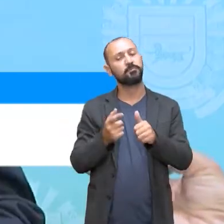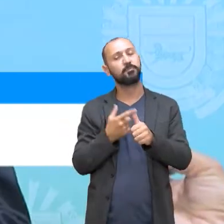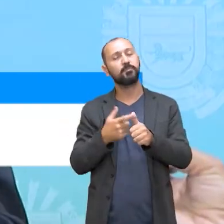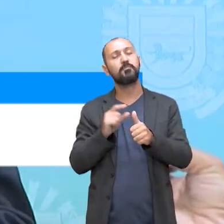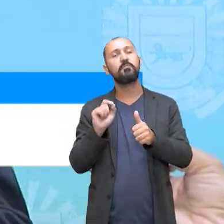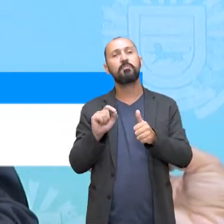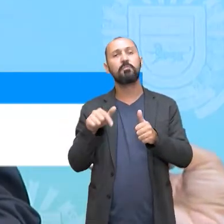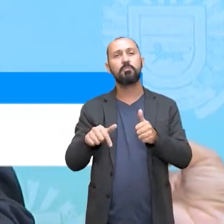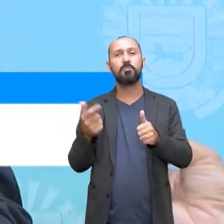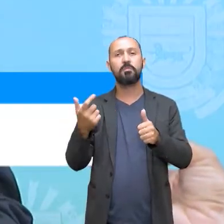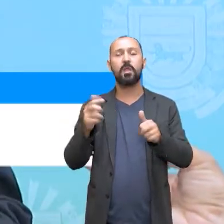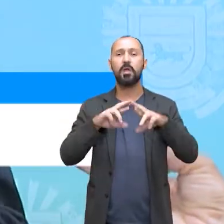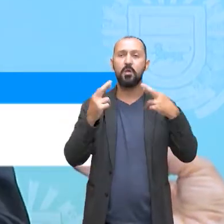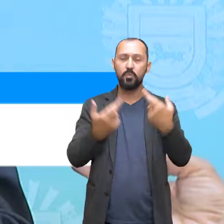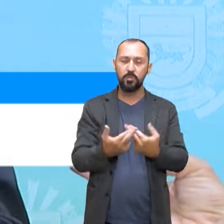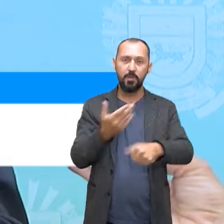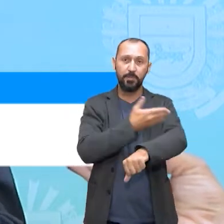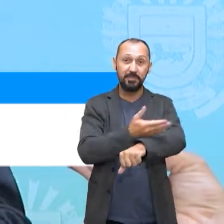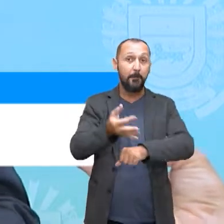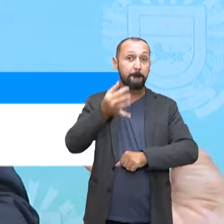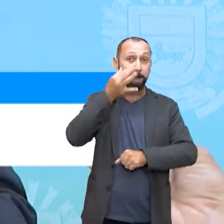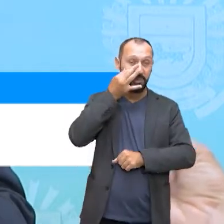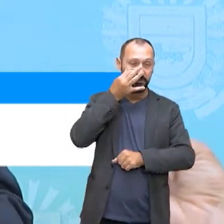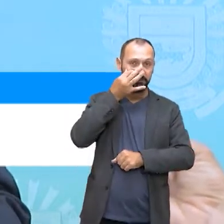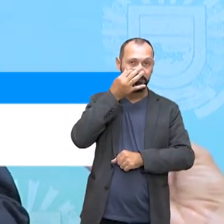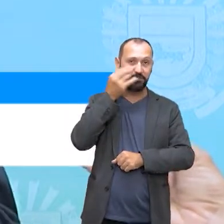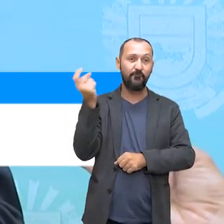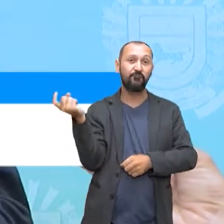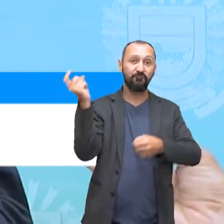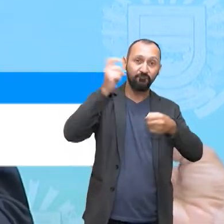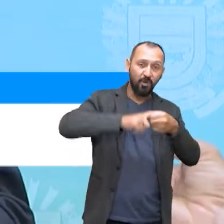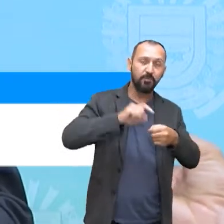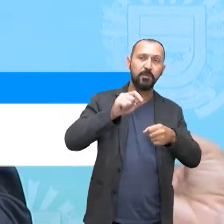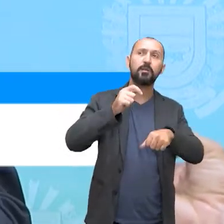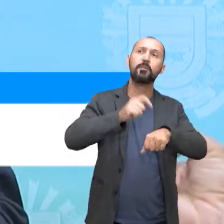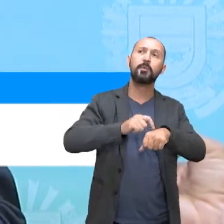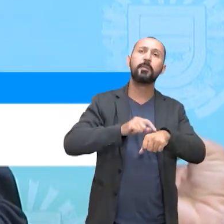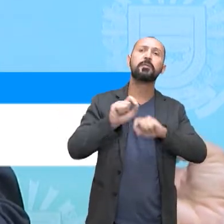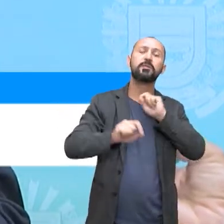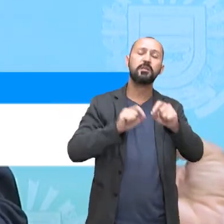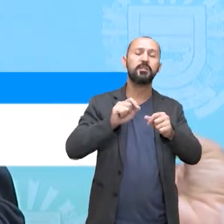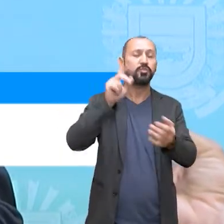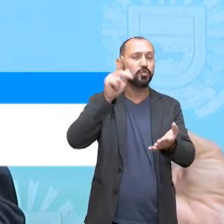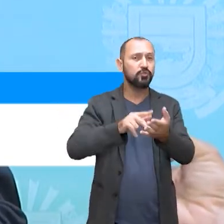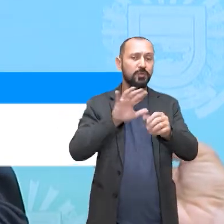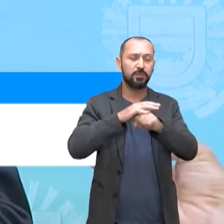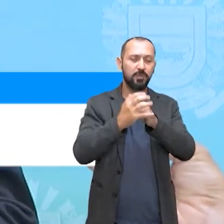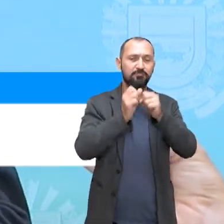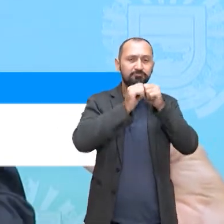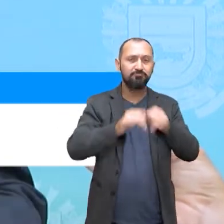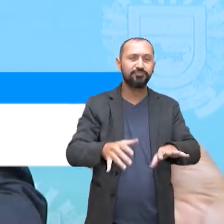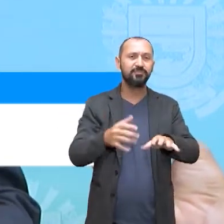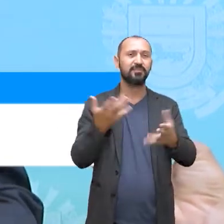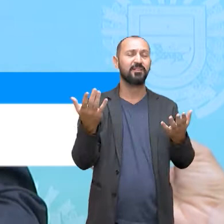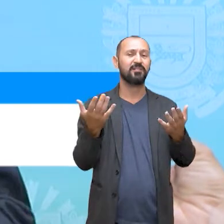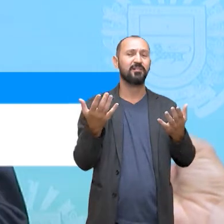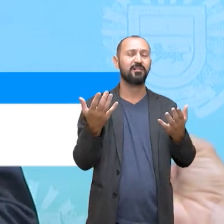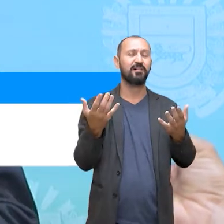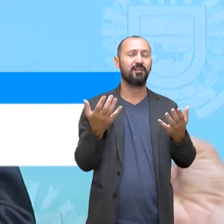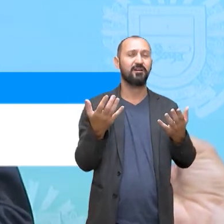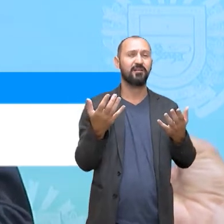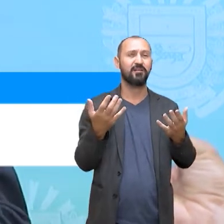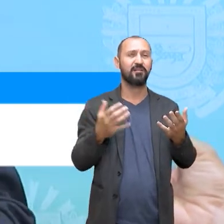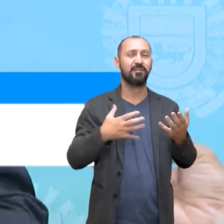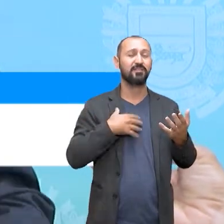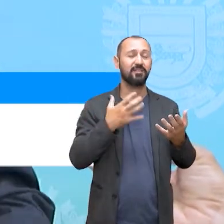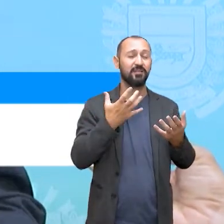Primeiro, que eu acho que o retorno às sessões presenciais significa que a gente, de fato, está chegando ao fim dessa tragédia